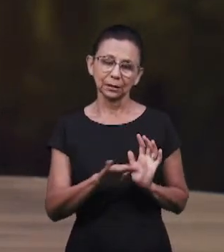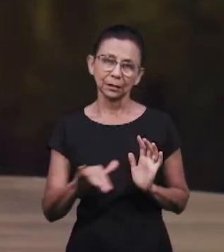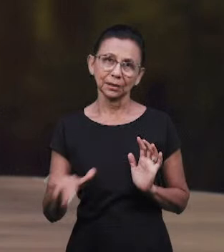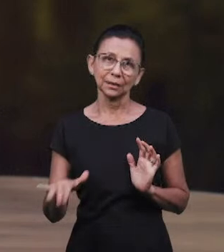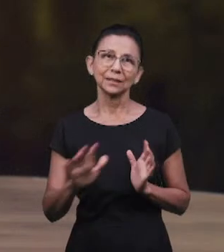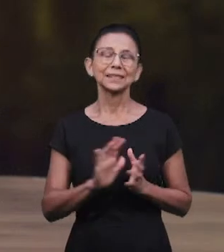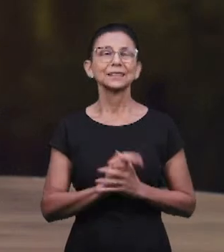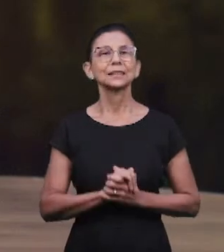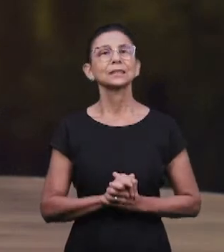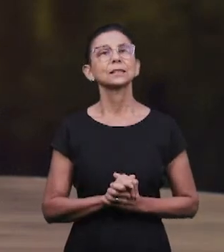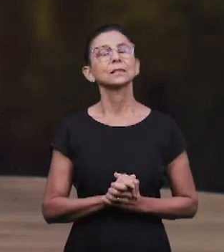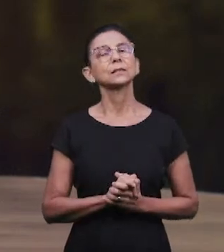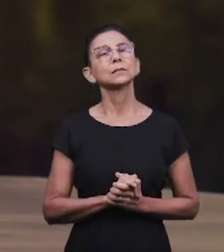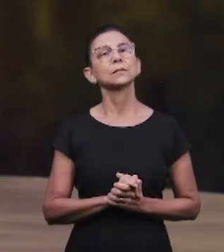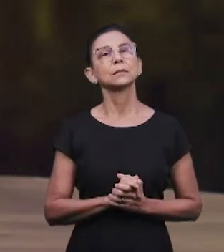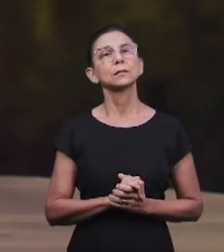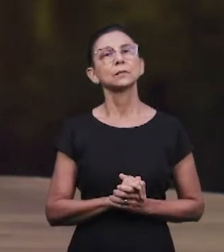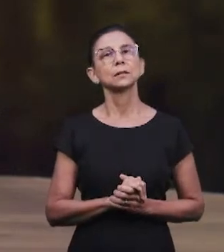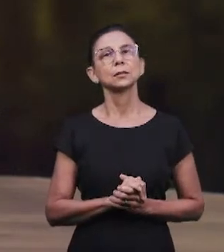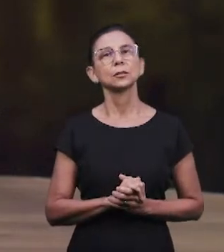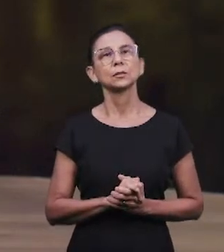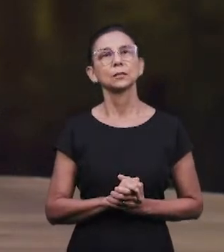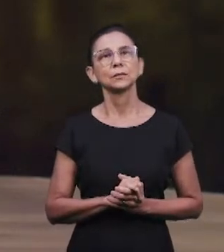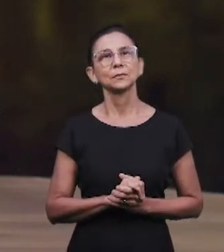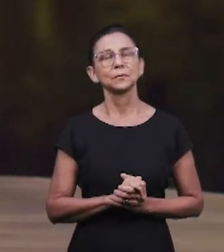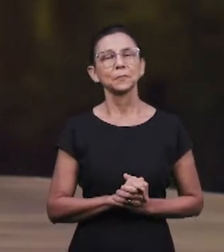nas classes.